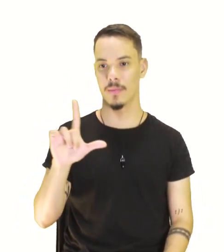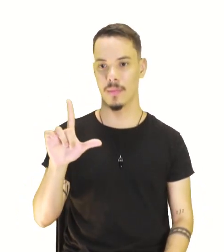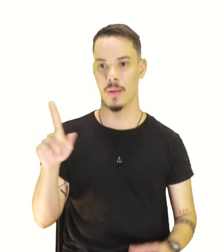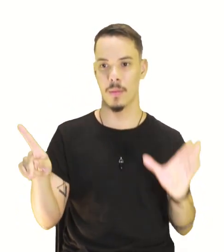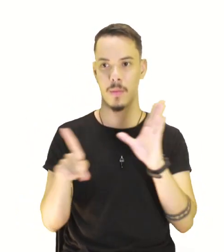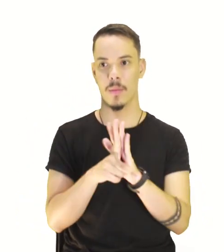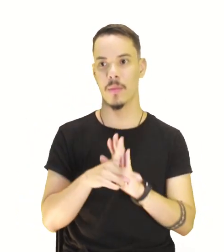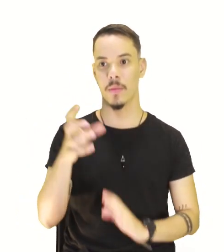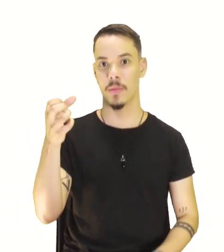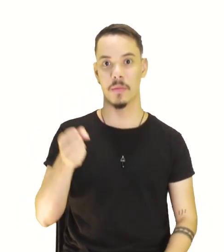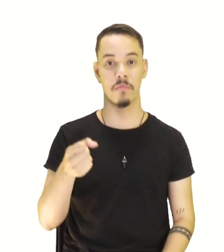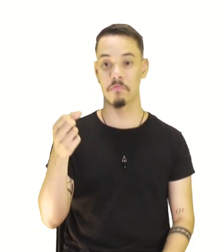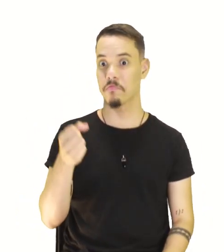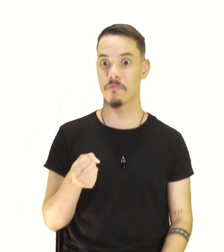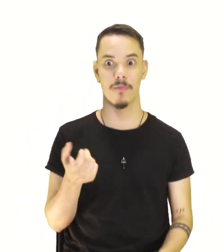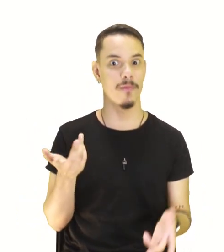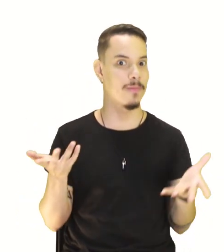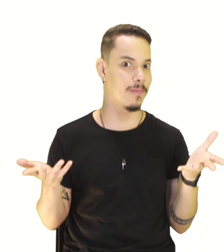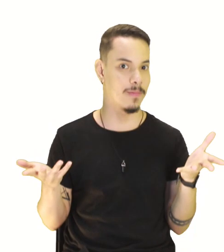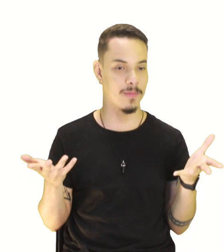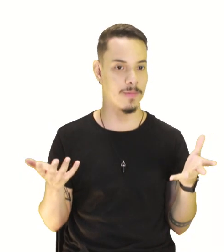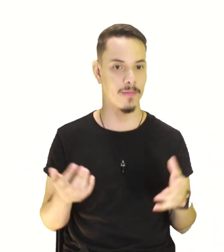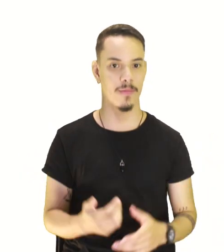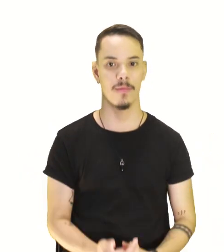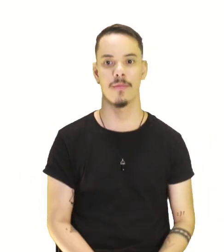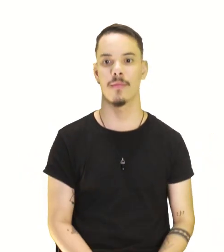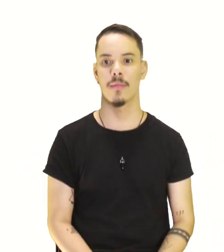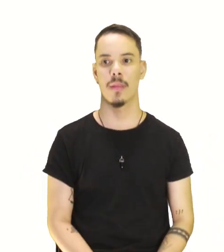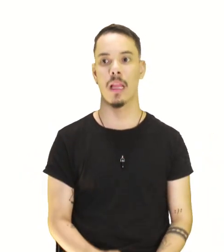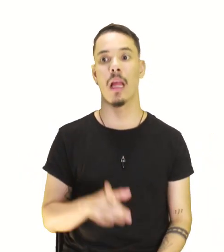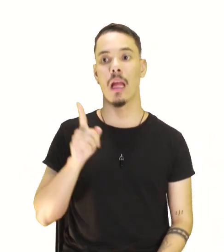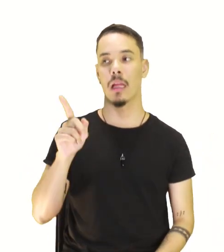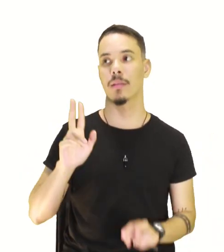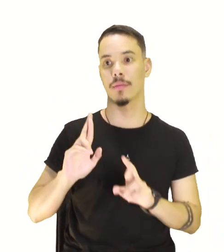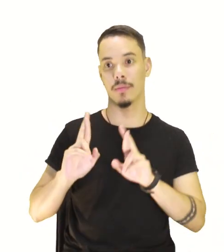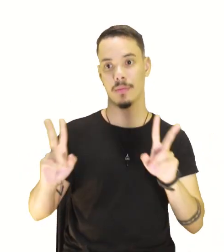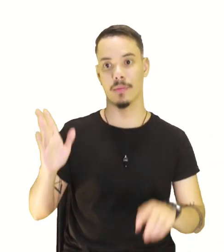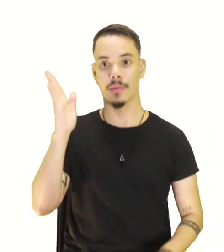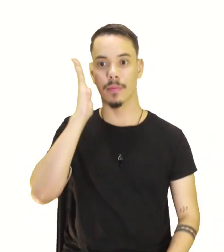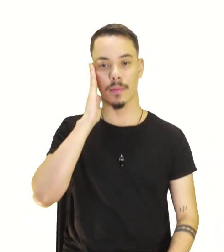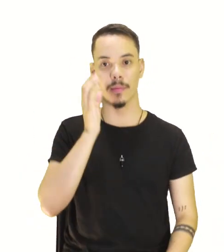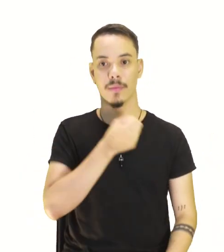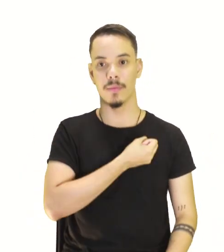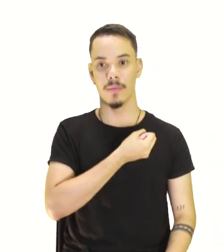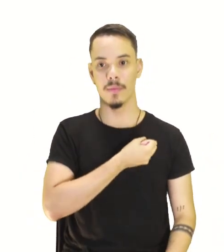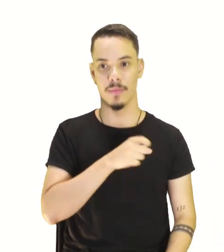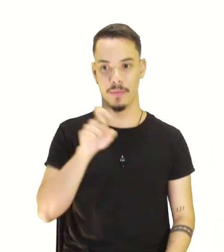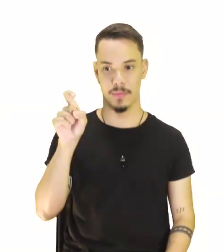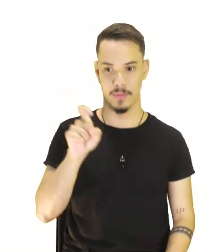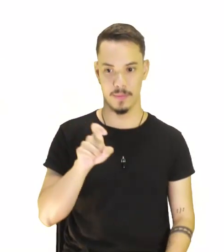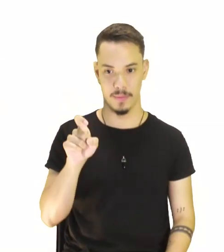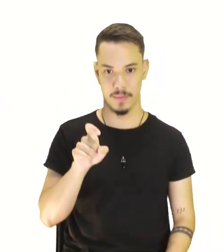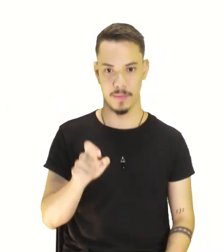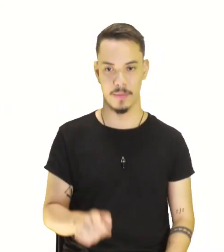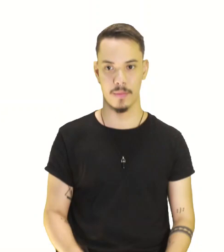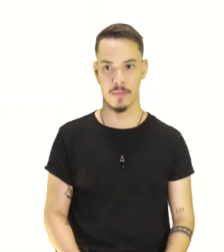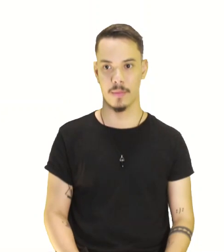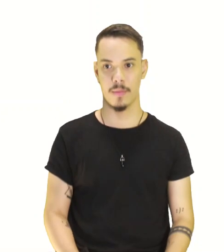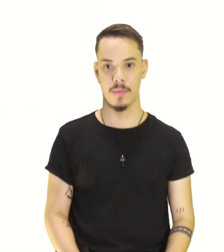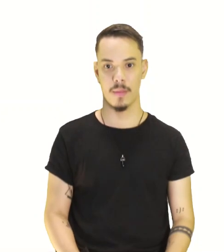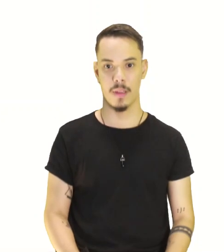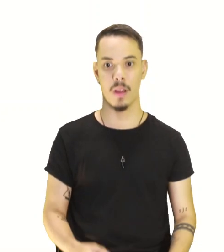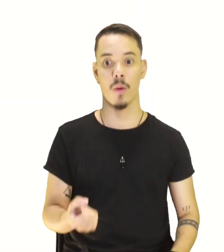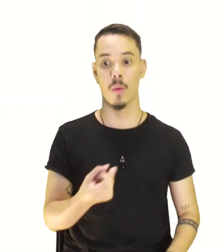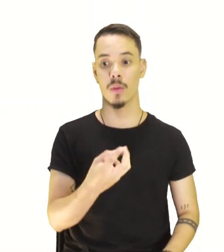litros de leite? Opa, e aqui é um pouquinho diferente, está querendo saber o nosso valor de X, né? O X não é a quantidade